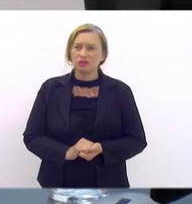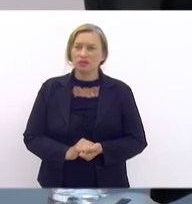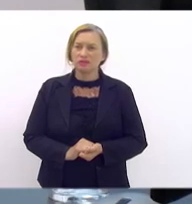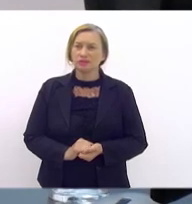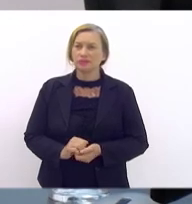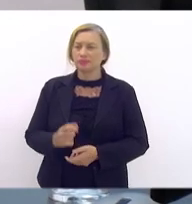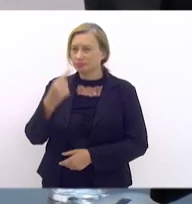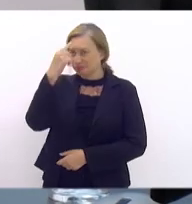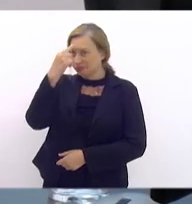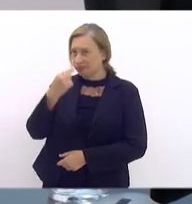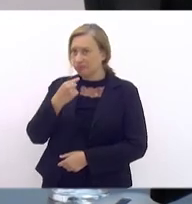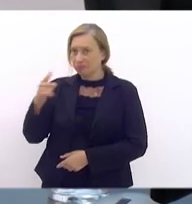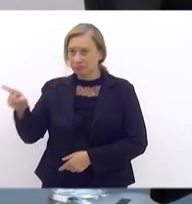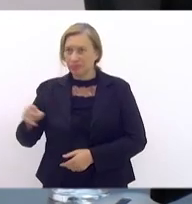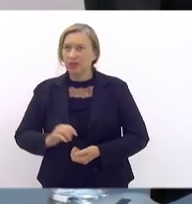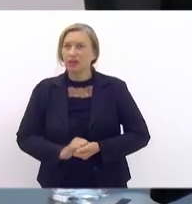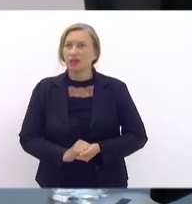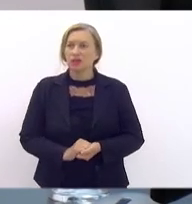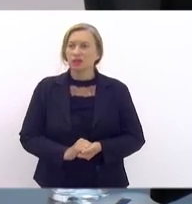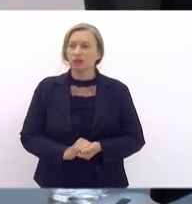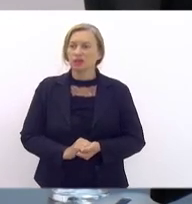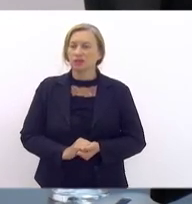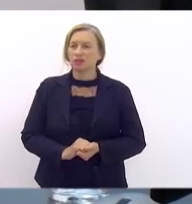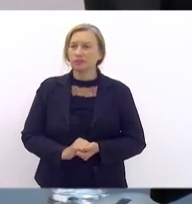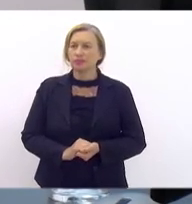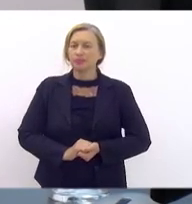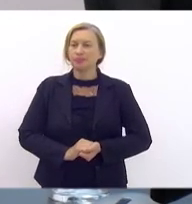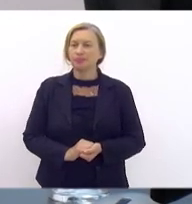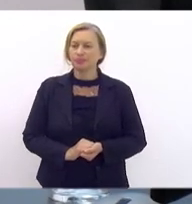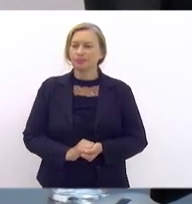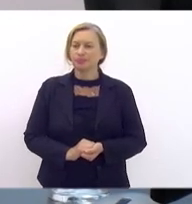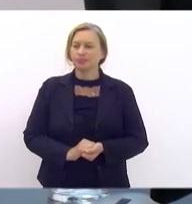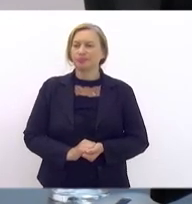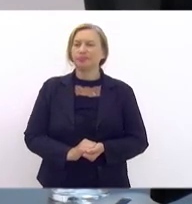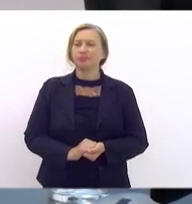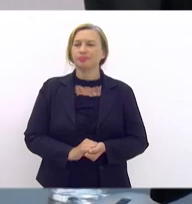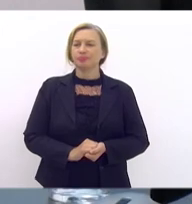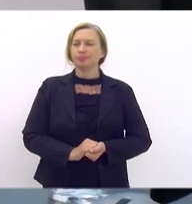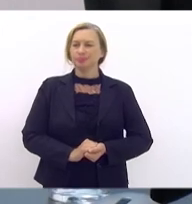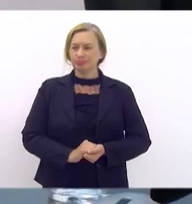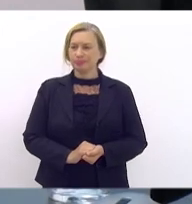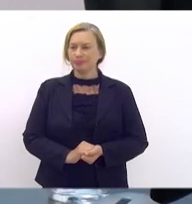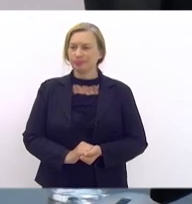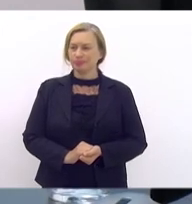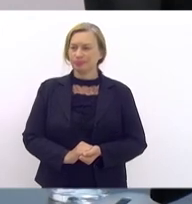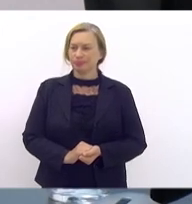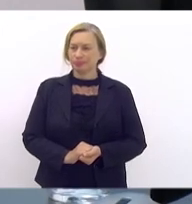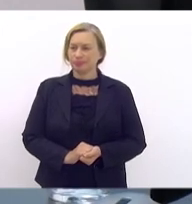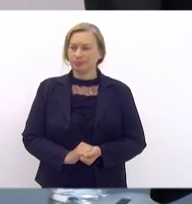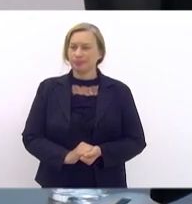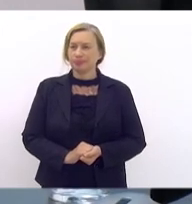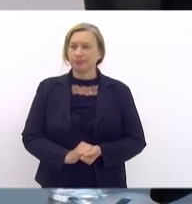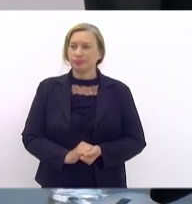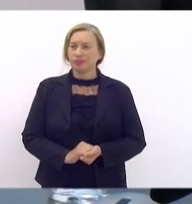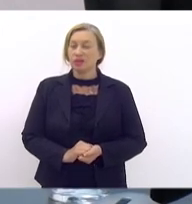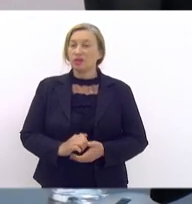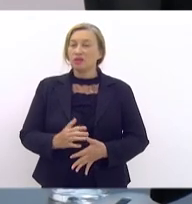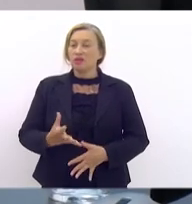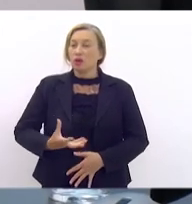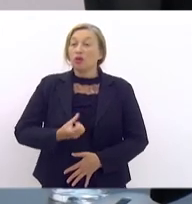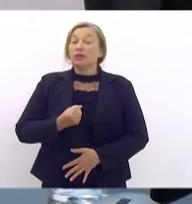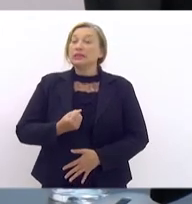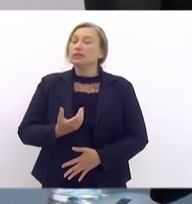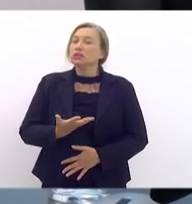imagem eh e ao mesmo tempo que isso ocorreu eu tive a surpresa